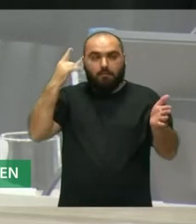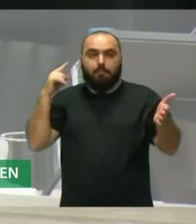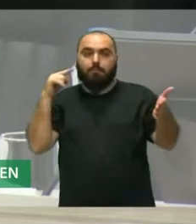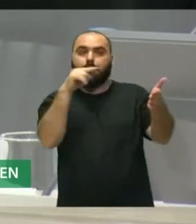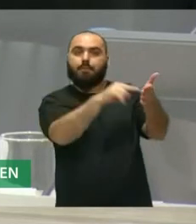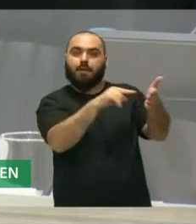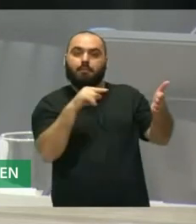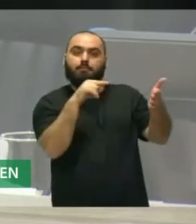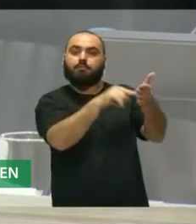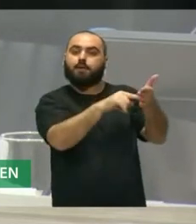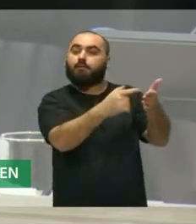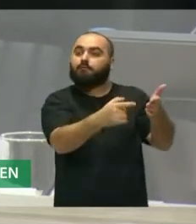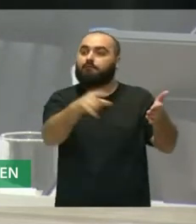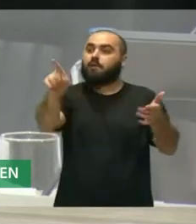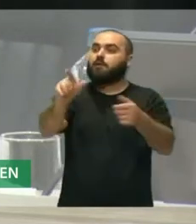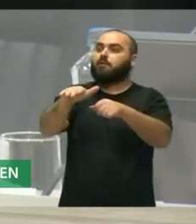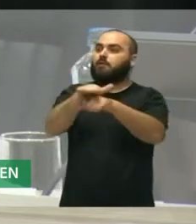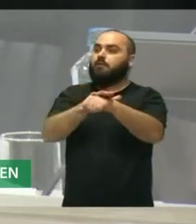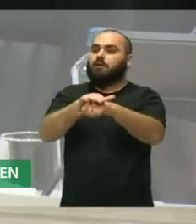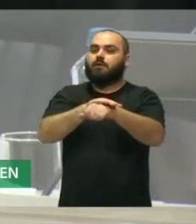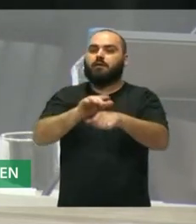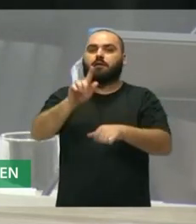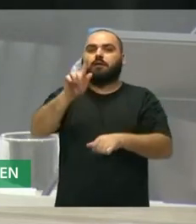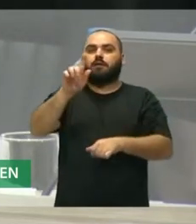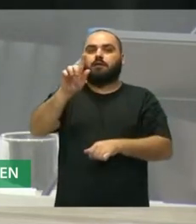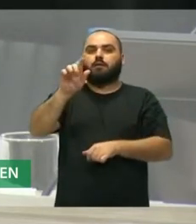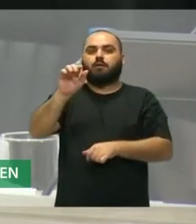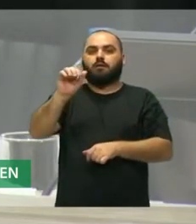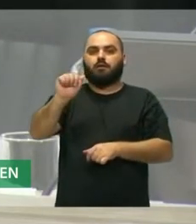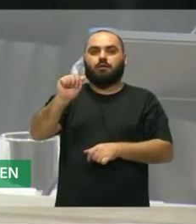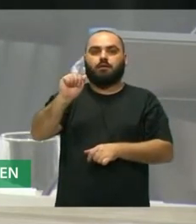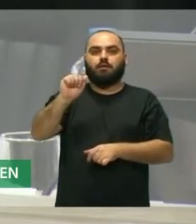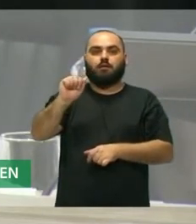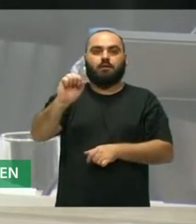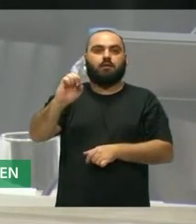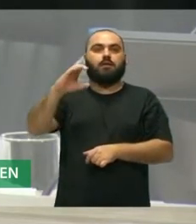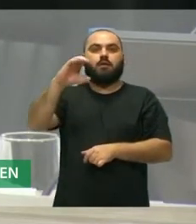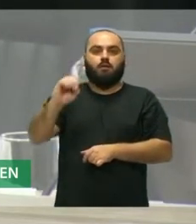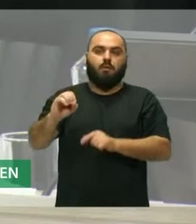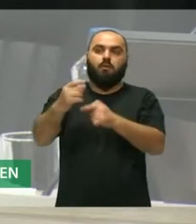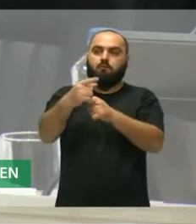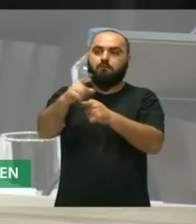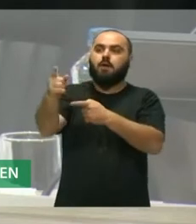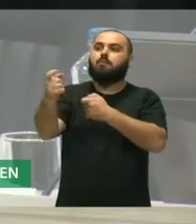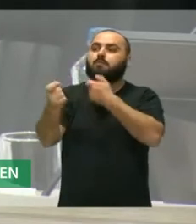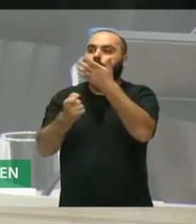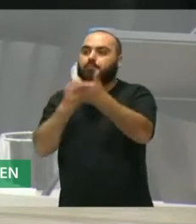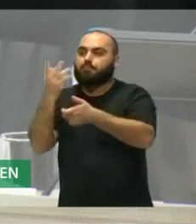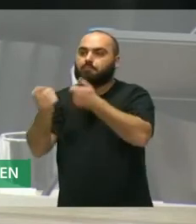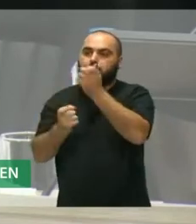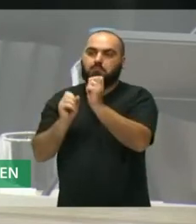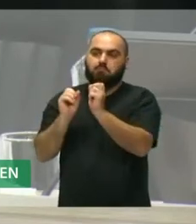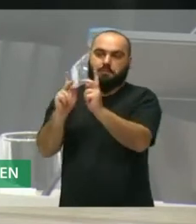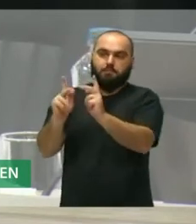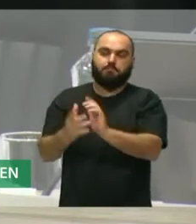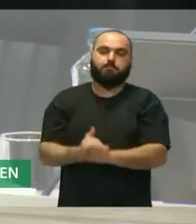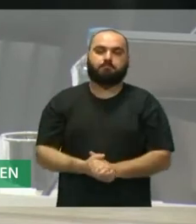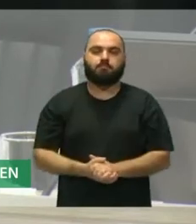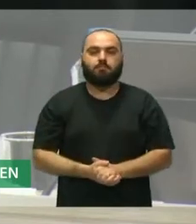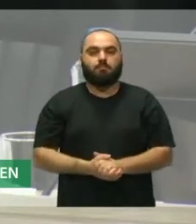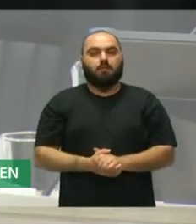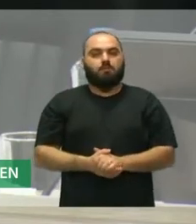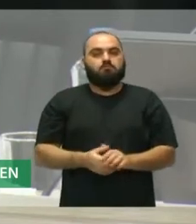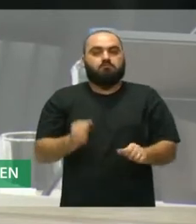denunciando havia procurado o GAECO e havia procurado prestado o seu depoimento. Nós estamos